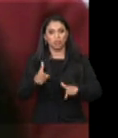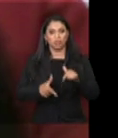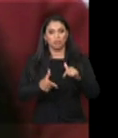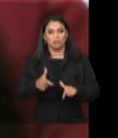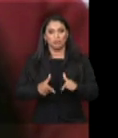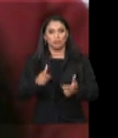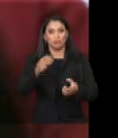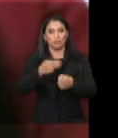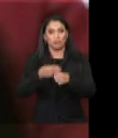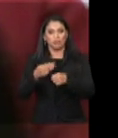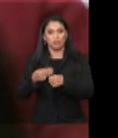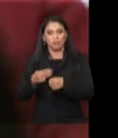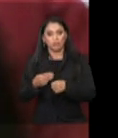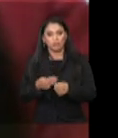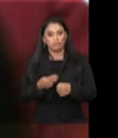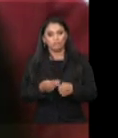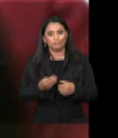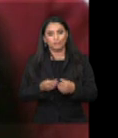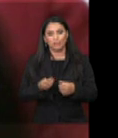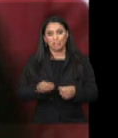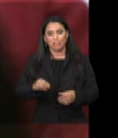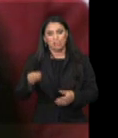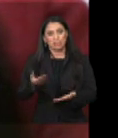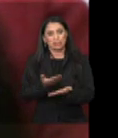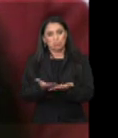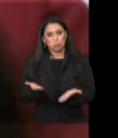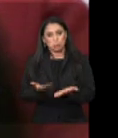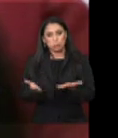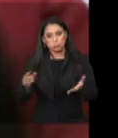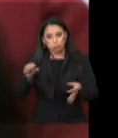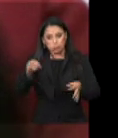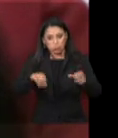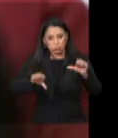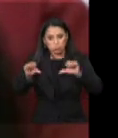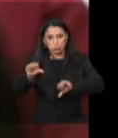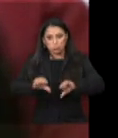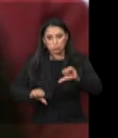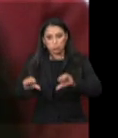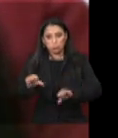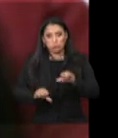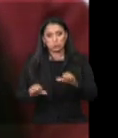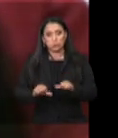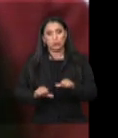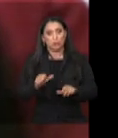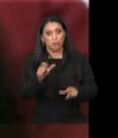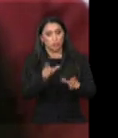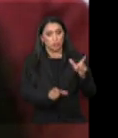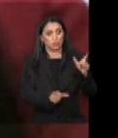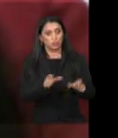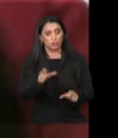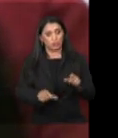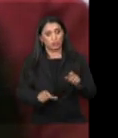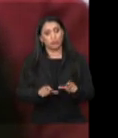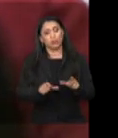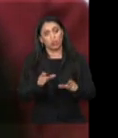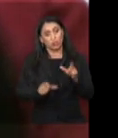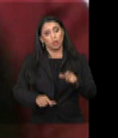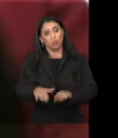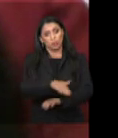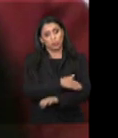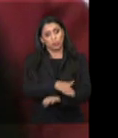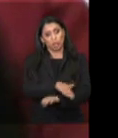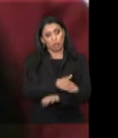na maioria dos Municípios são precarizados as pessoas em situação de rua estão inseridas em sua maioria no mercado e foi mal de trabalho